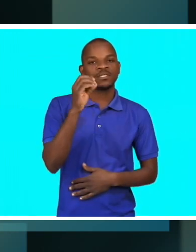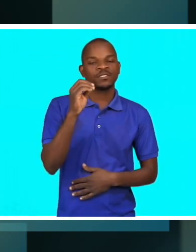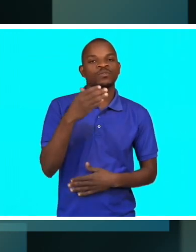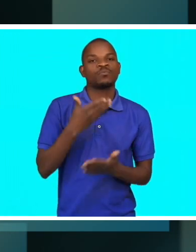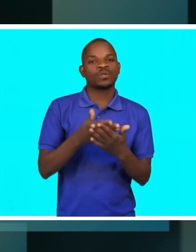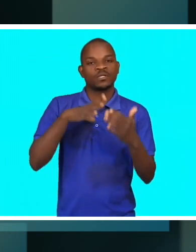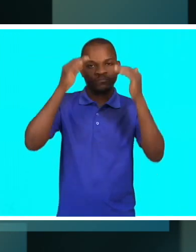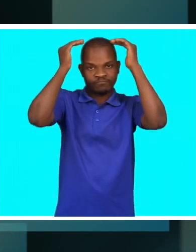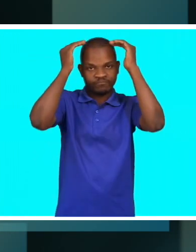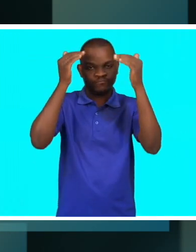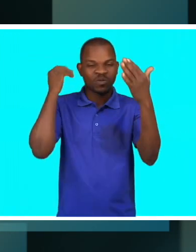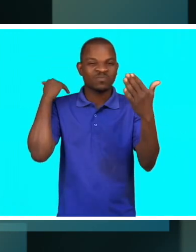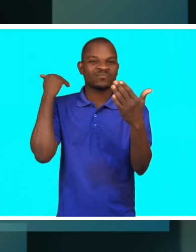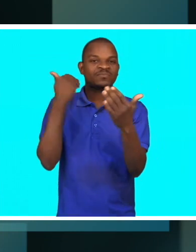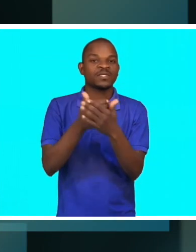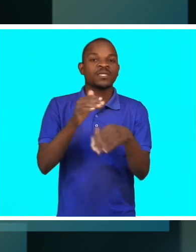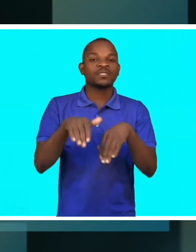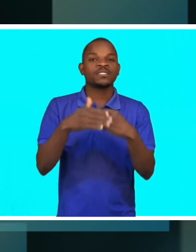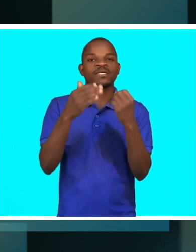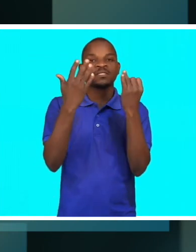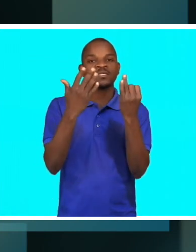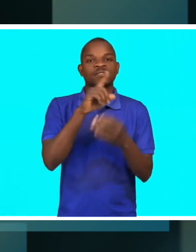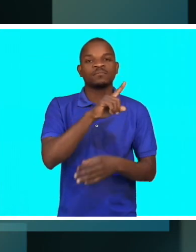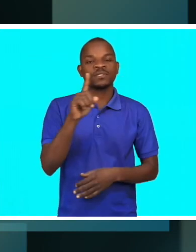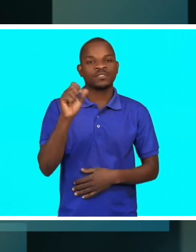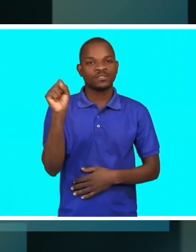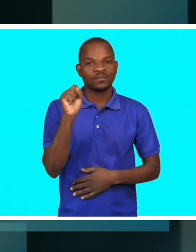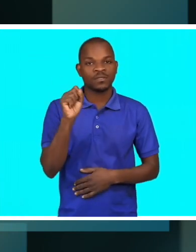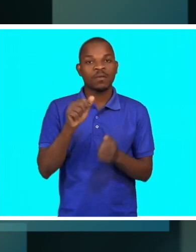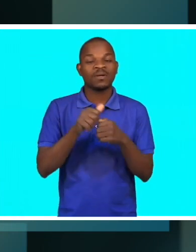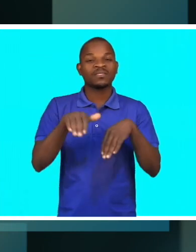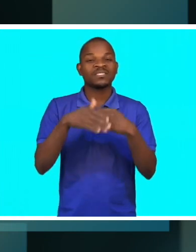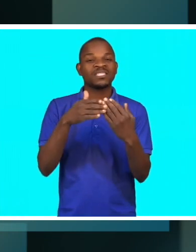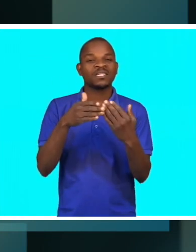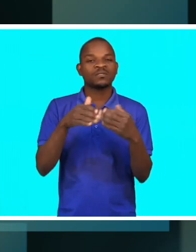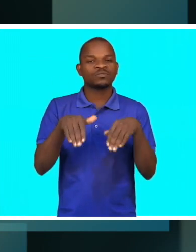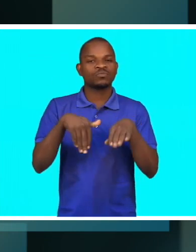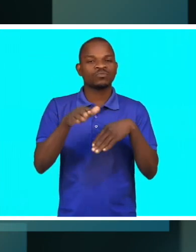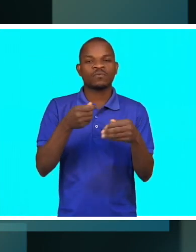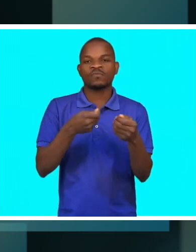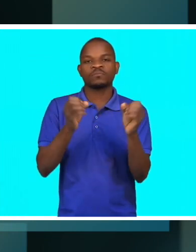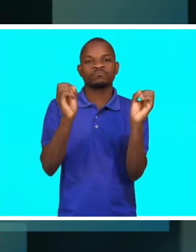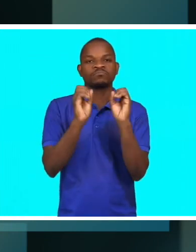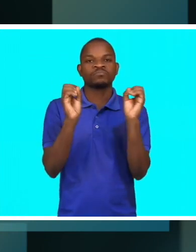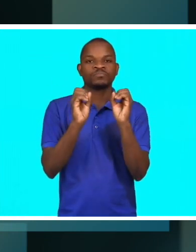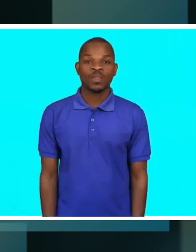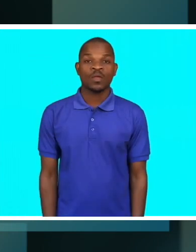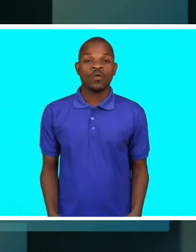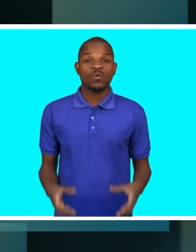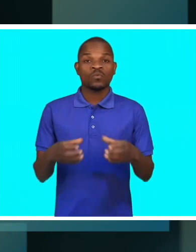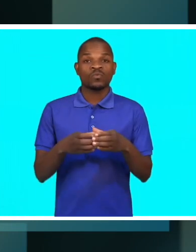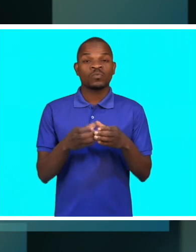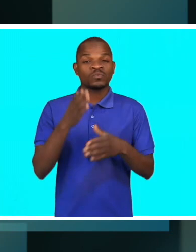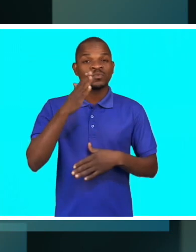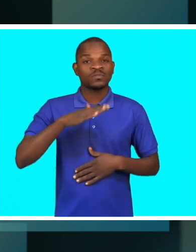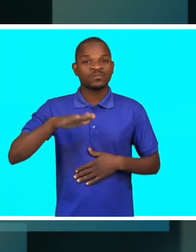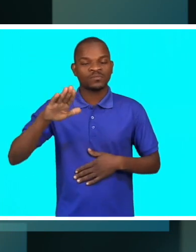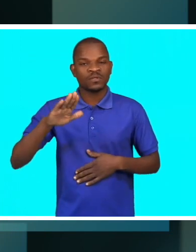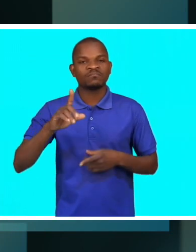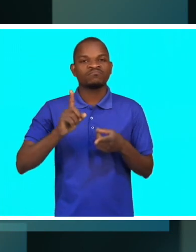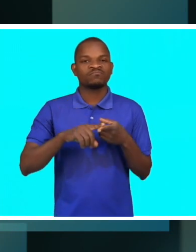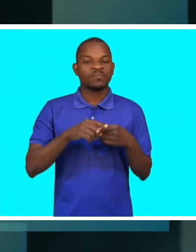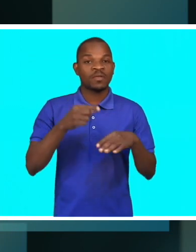meticais até o dia 7 de setembro sendo que no dia do jogo não vamos fazer nenhuma venda. Os Mambas e